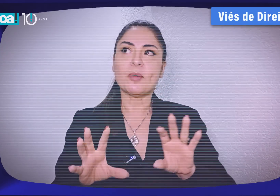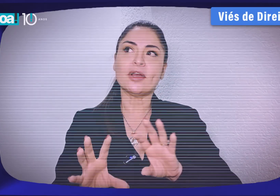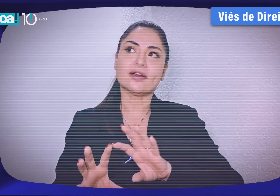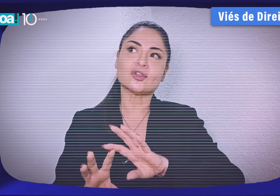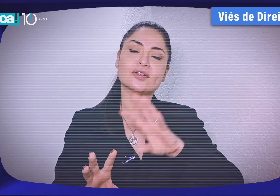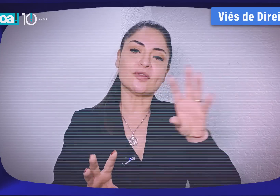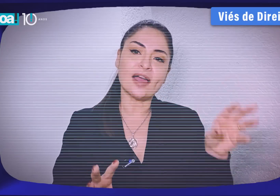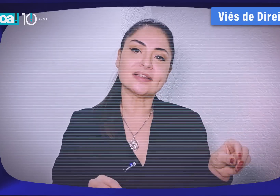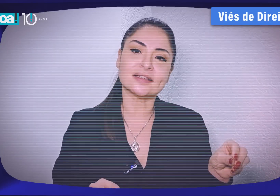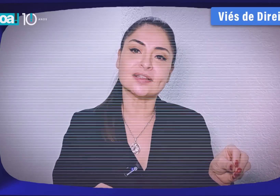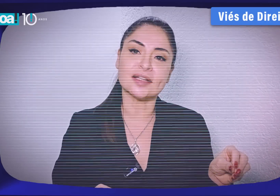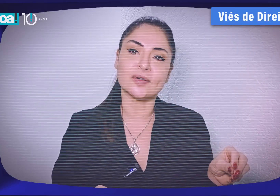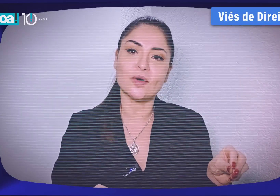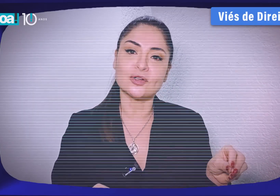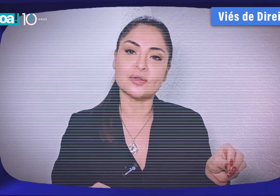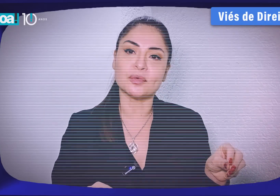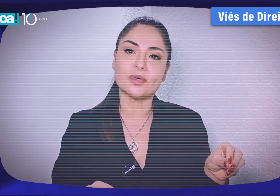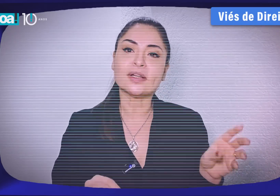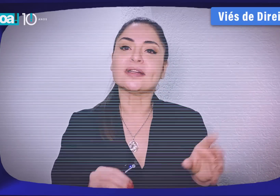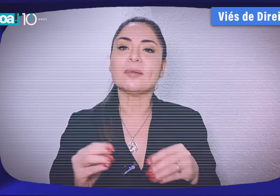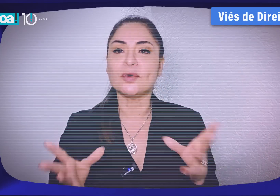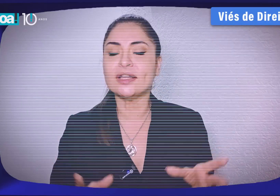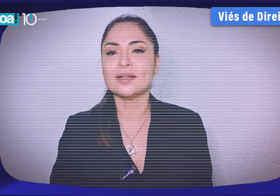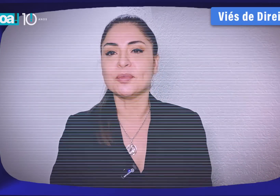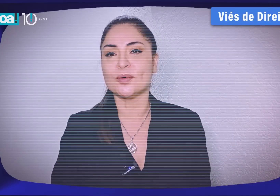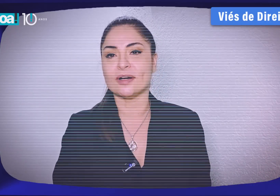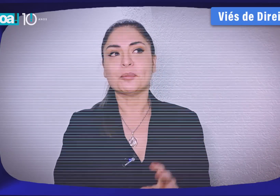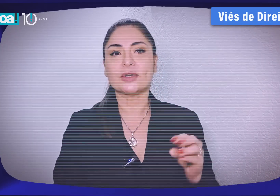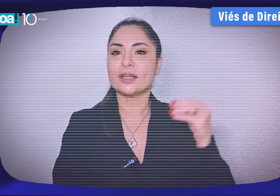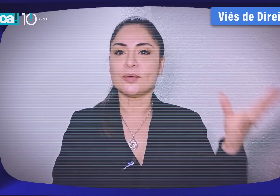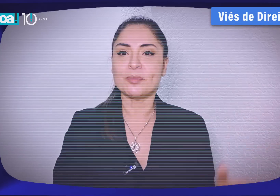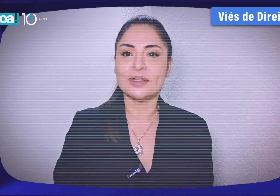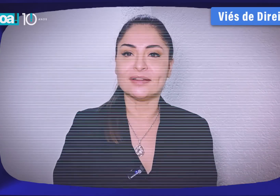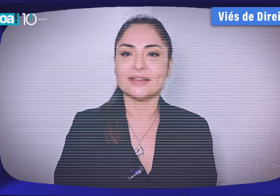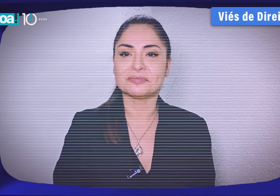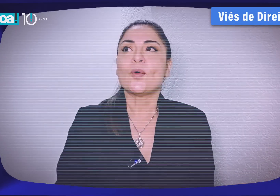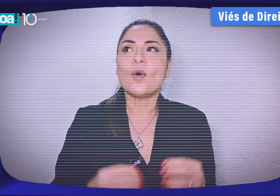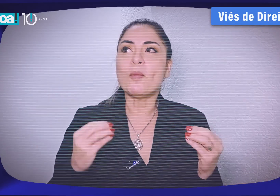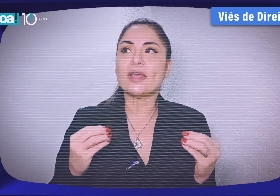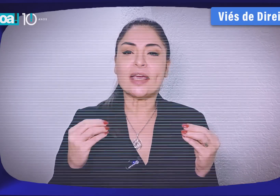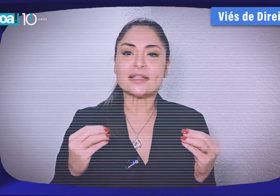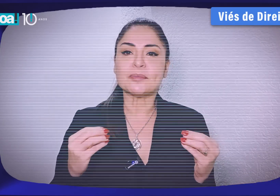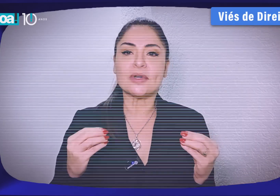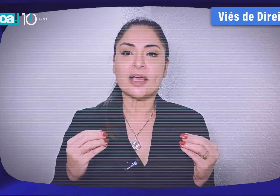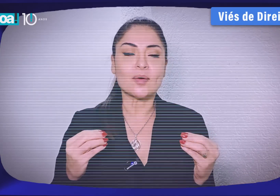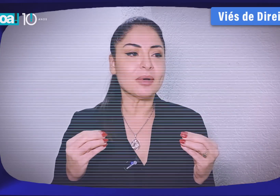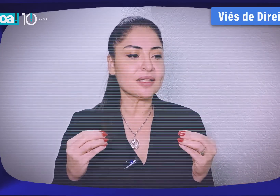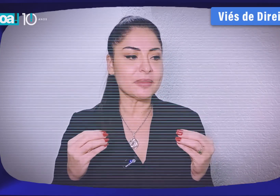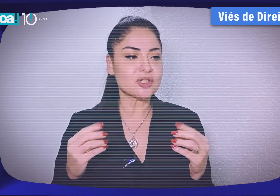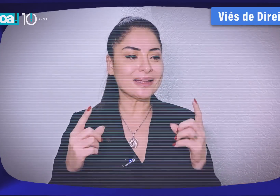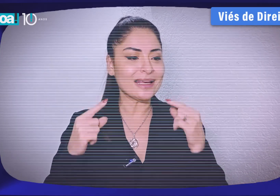é uma mulher que desfaz esse estereótipo da bonita e burra, porque não é bonita. Como que essa